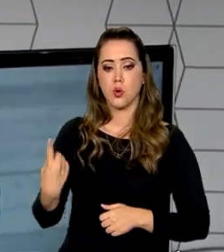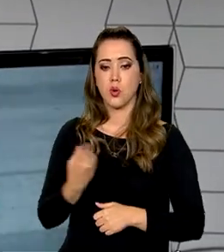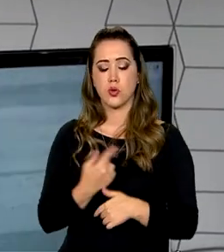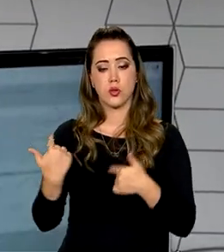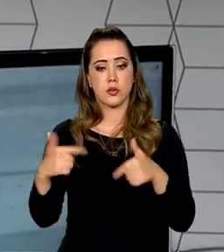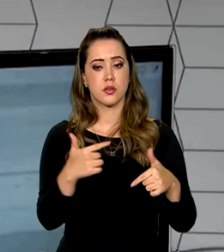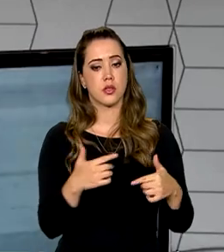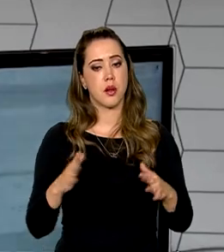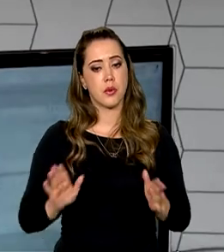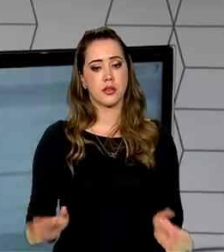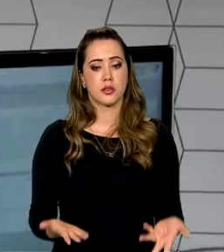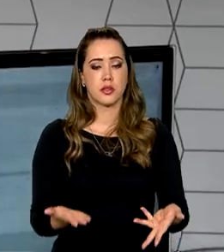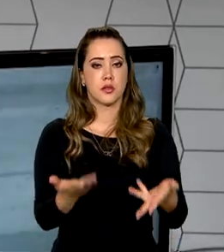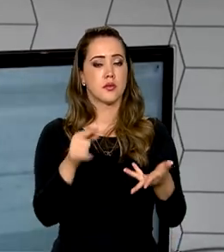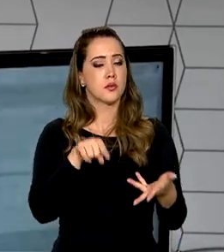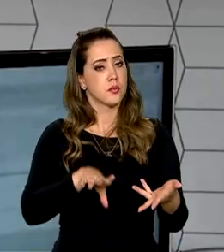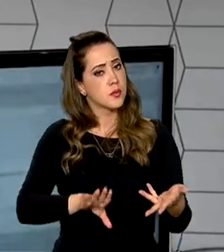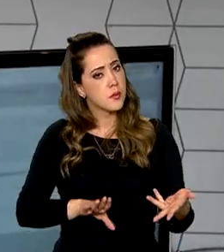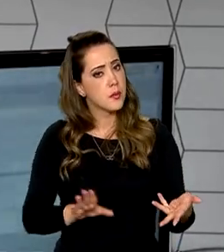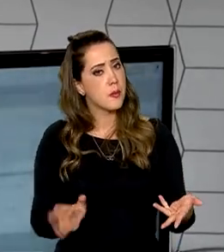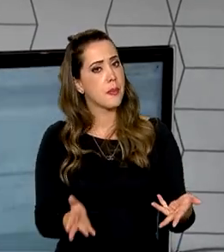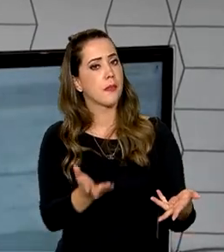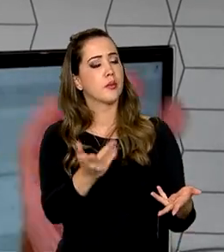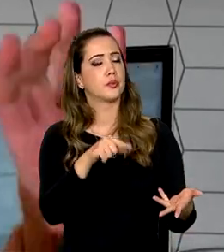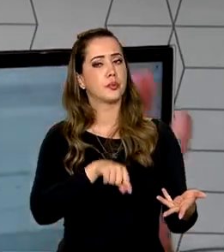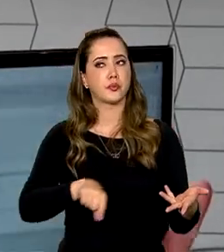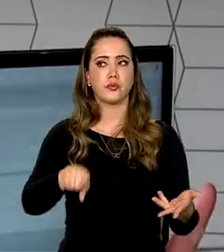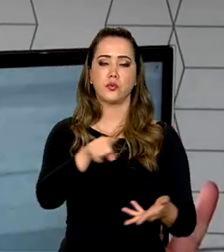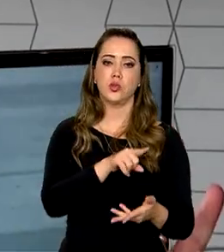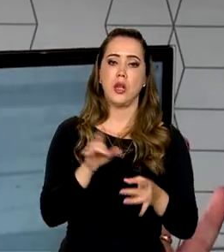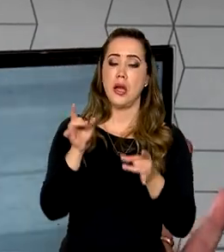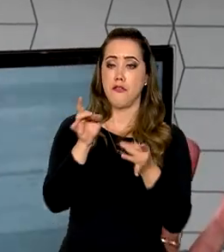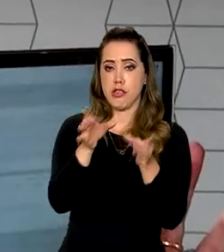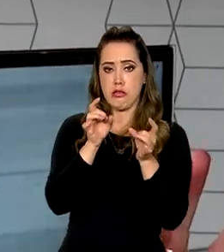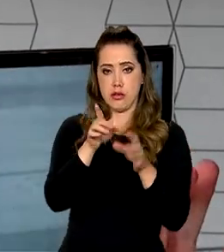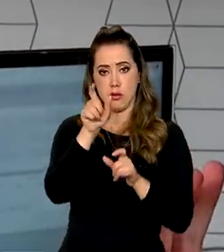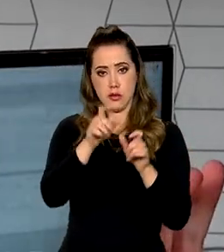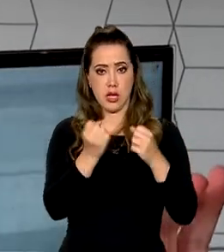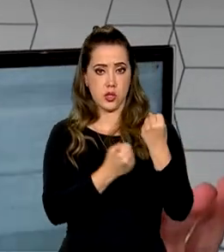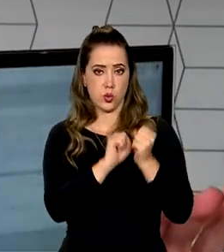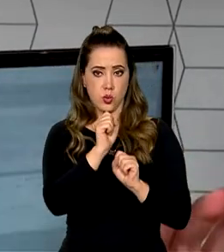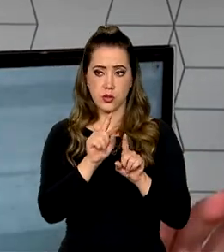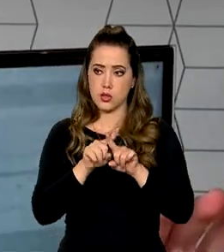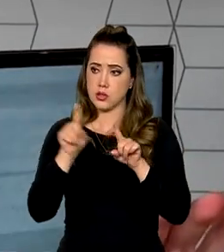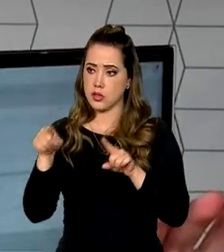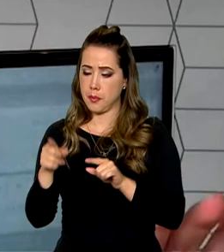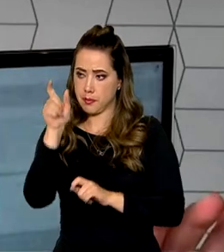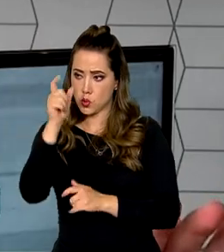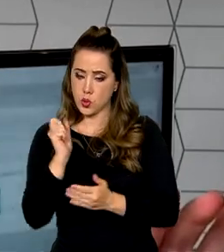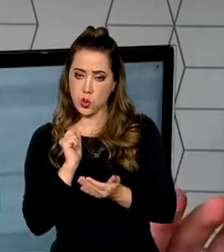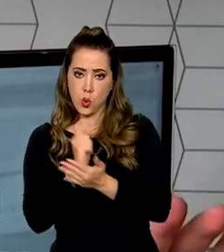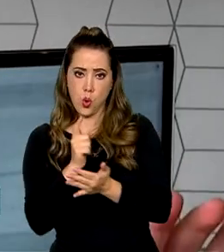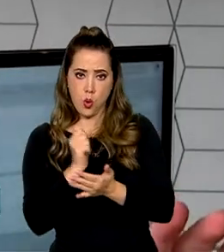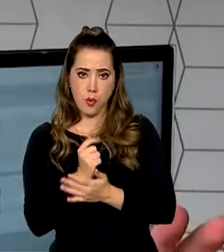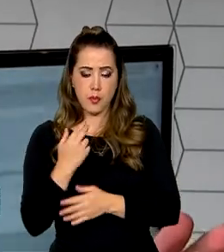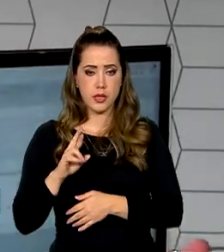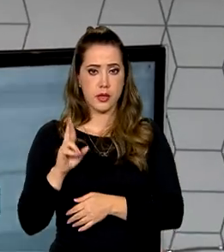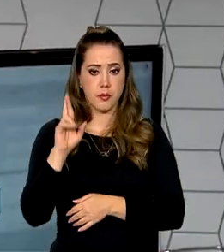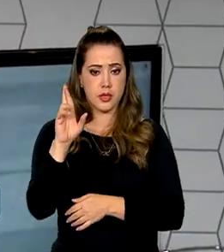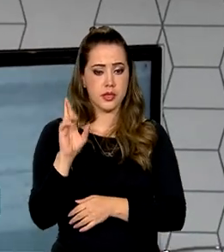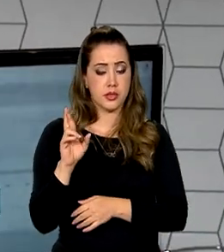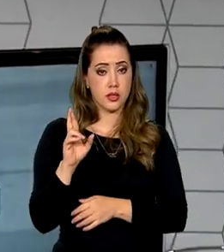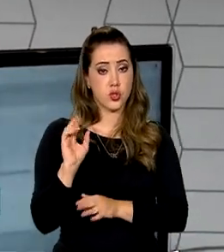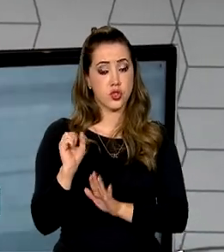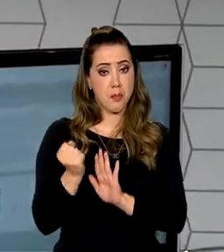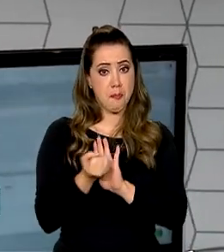hoje é fomentar, né, tanto o lado vendedor, né, que são as indústrias, quanto o lado comprador, que são os donos de marcas,